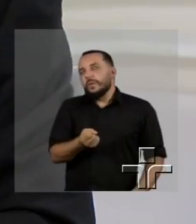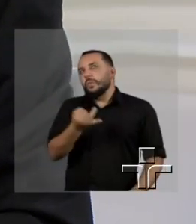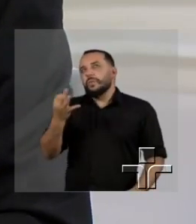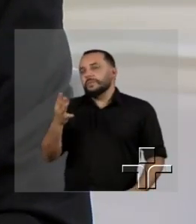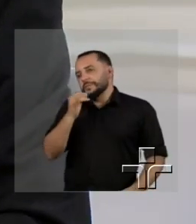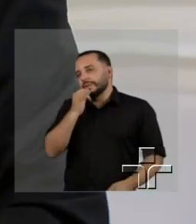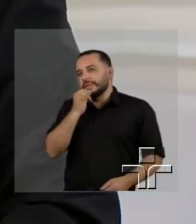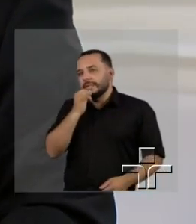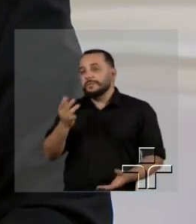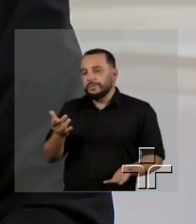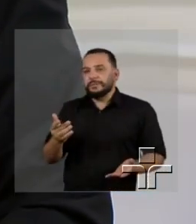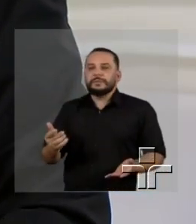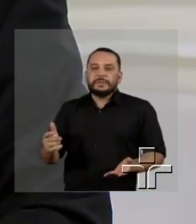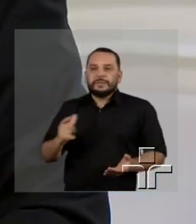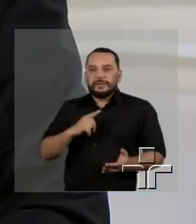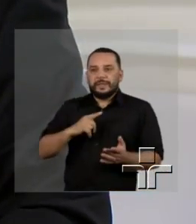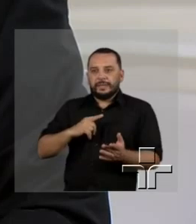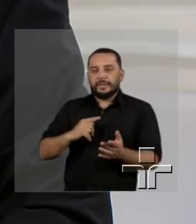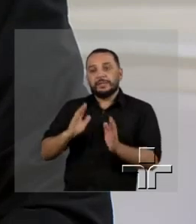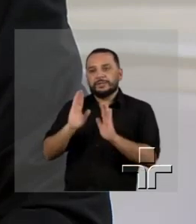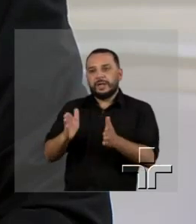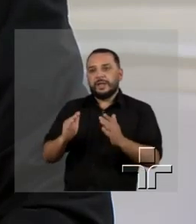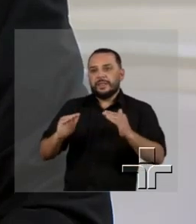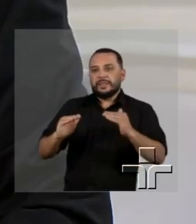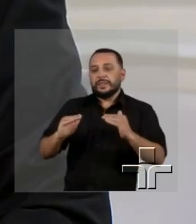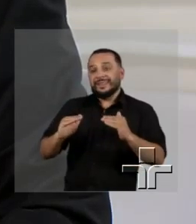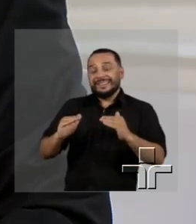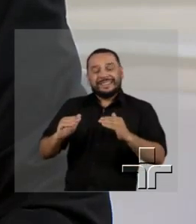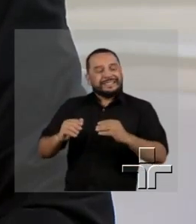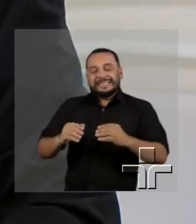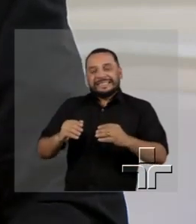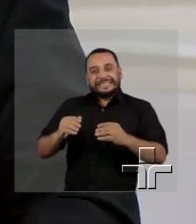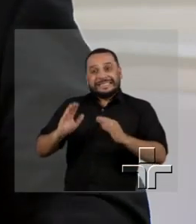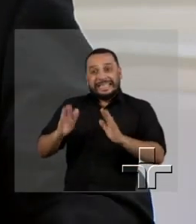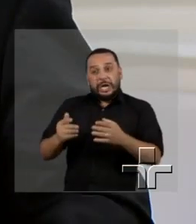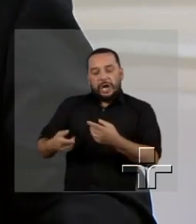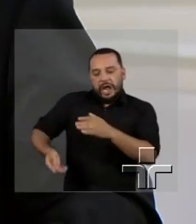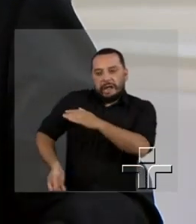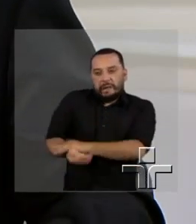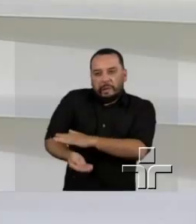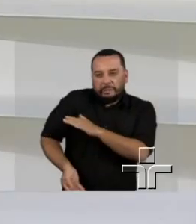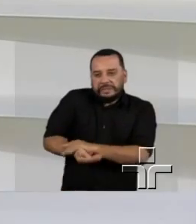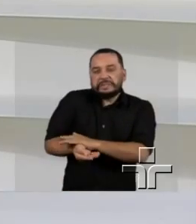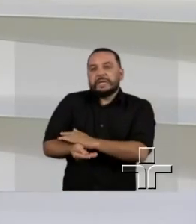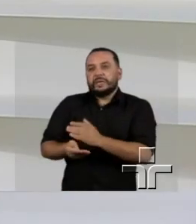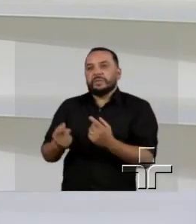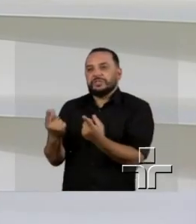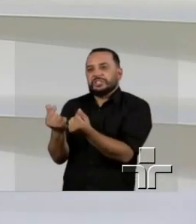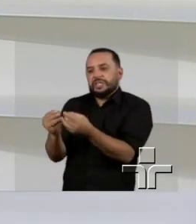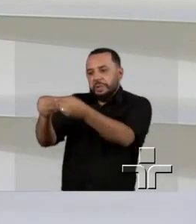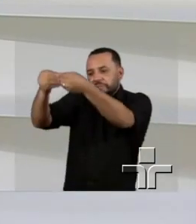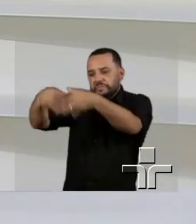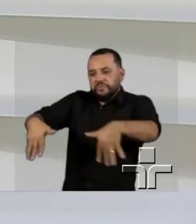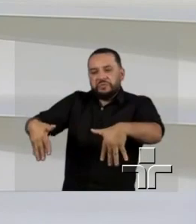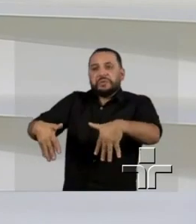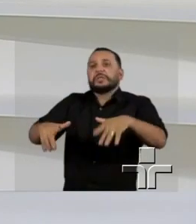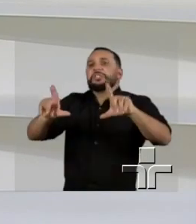presença mais forte do Estado na economia, um projeto de indústrias fortes, de campeões